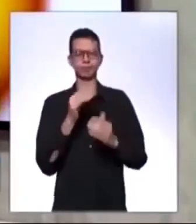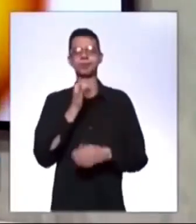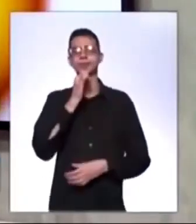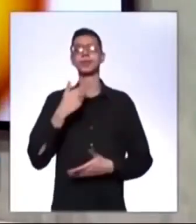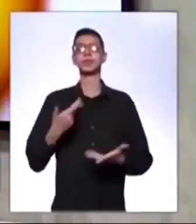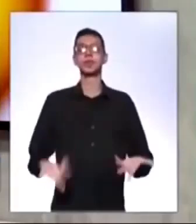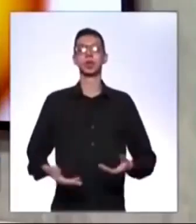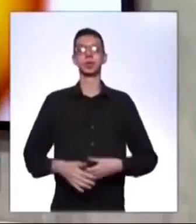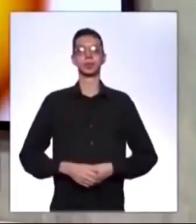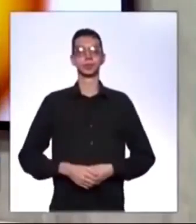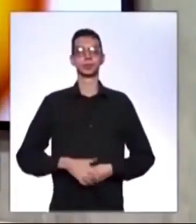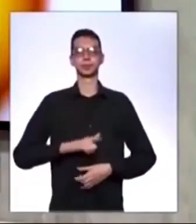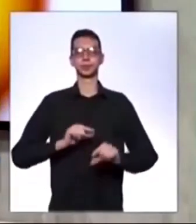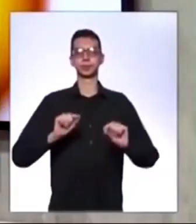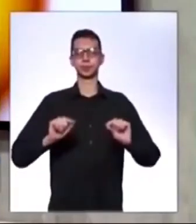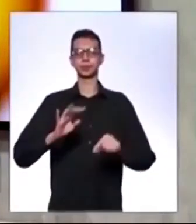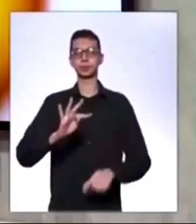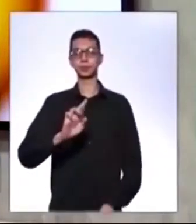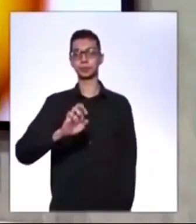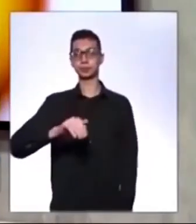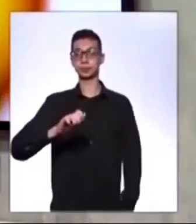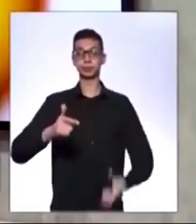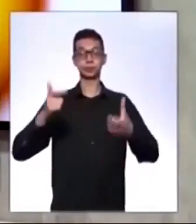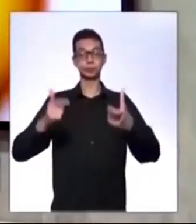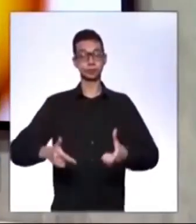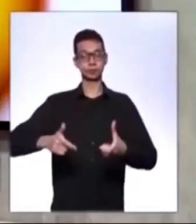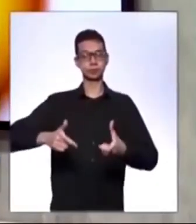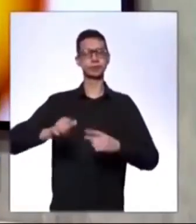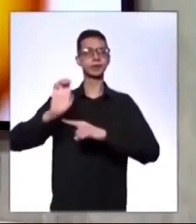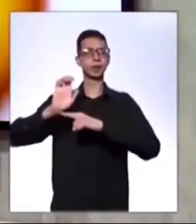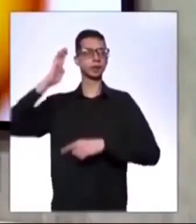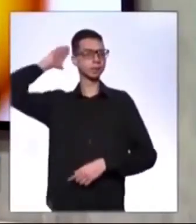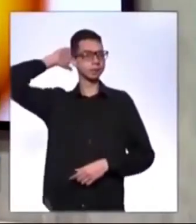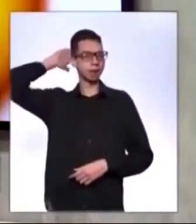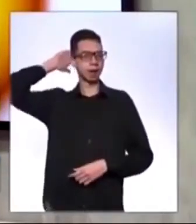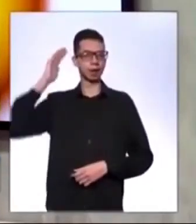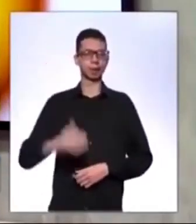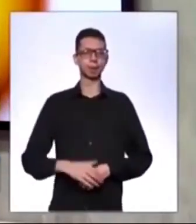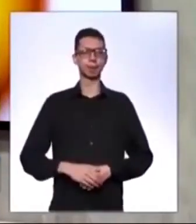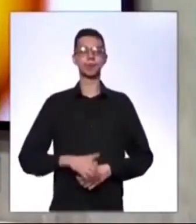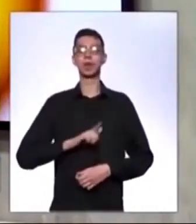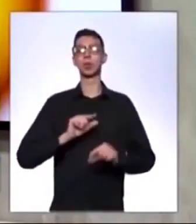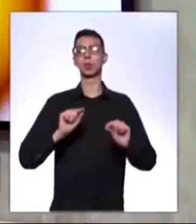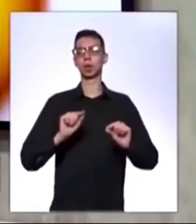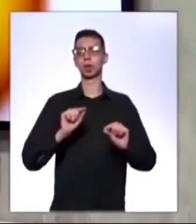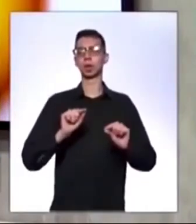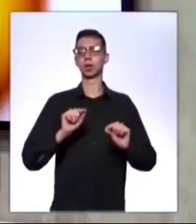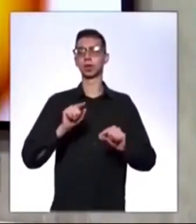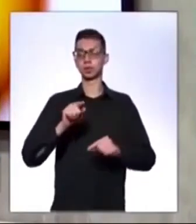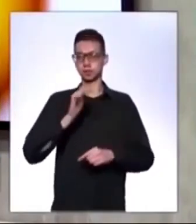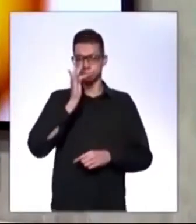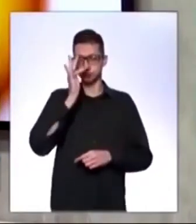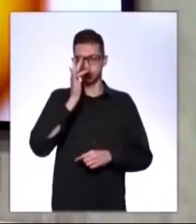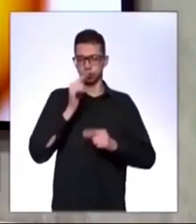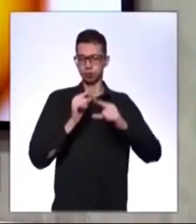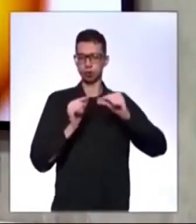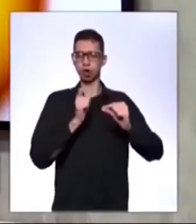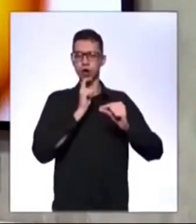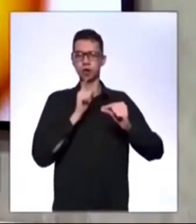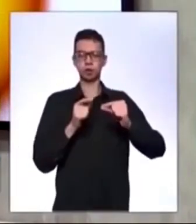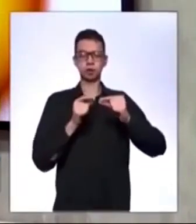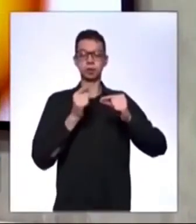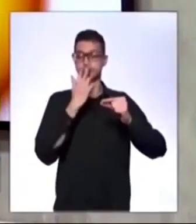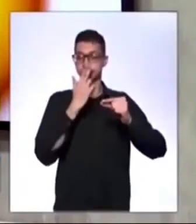o treme. No Pará, tem uma plantinha, tá certo? Jambu, chama jambu. Quando você morde essa folha, é um